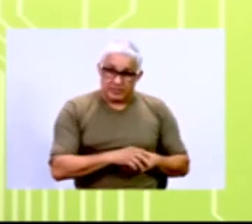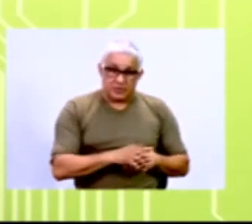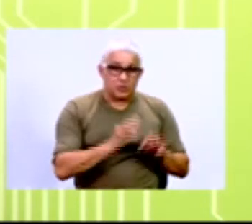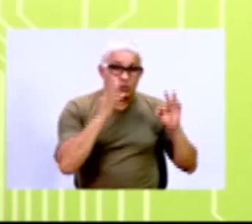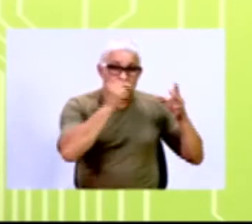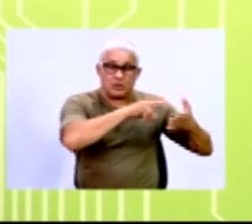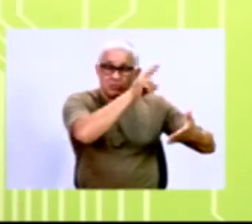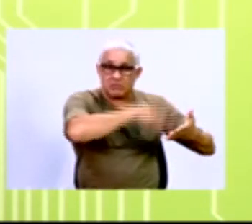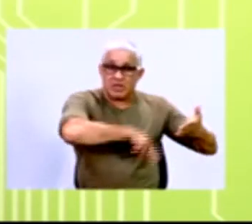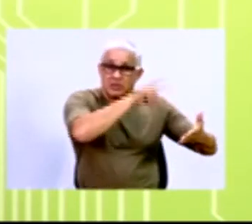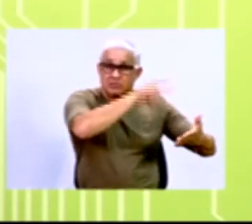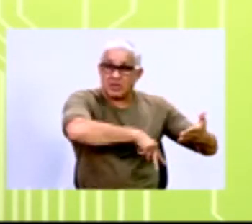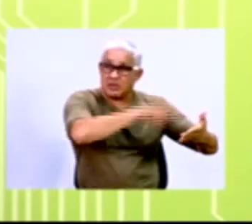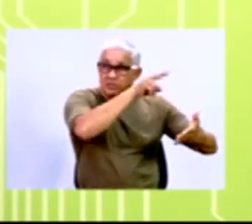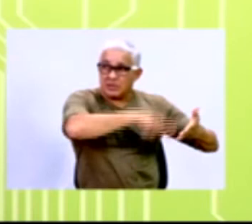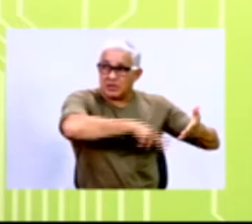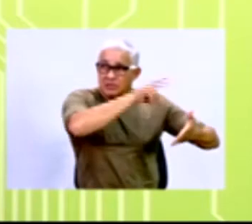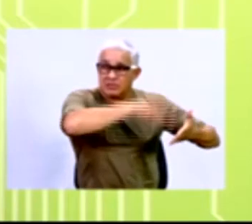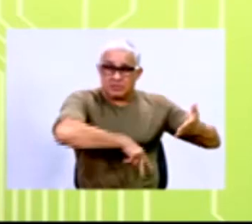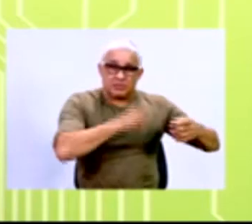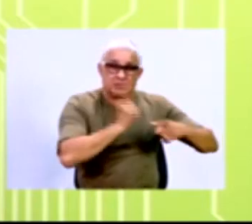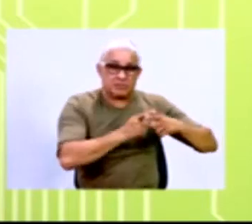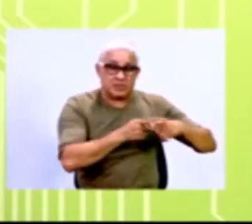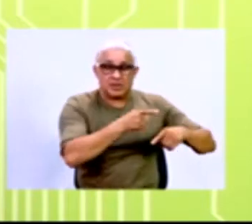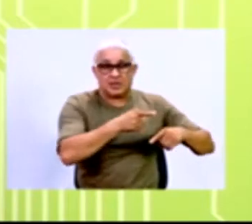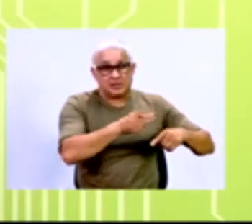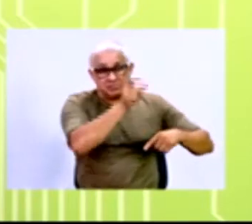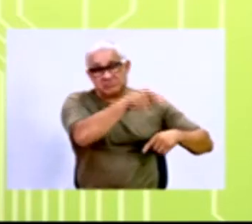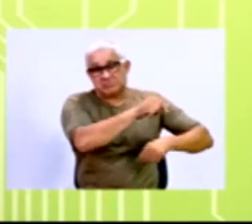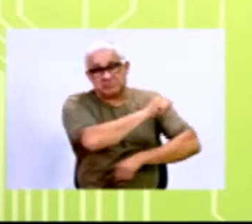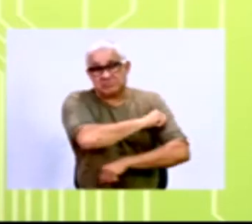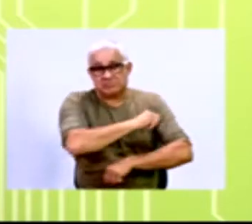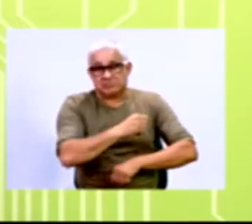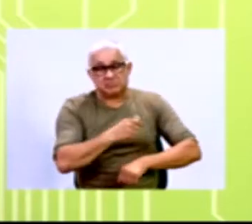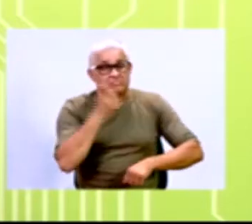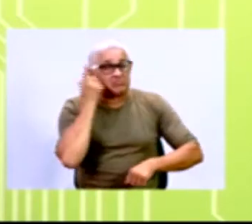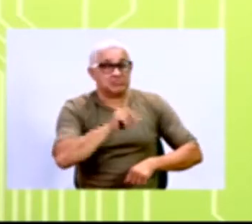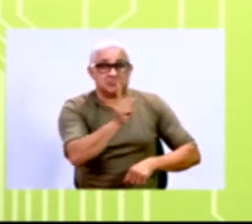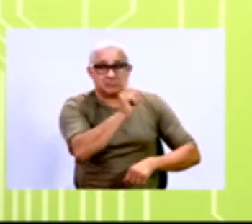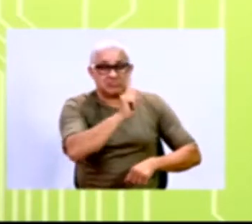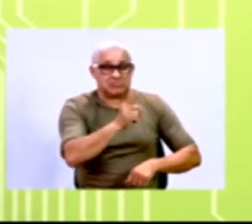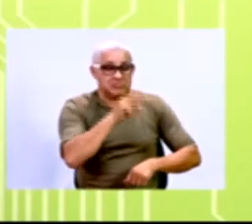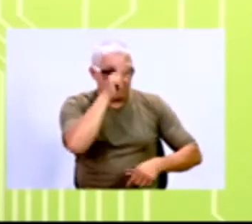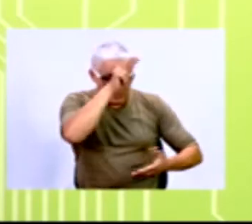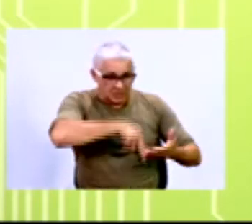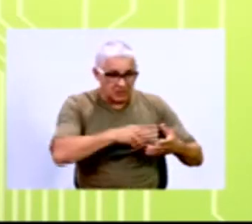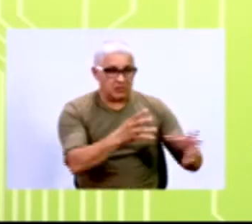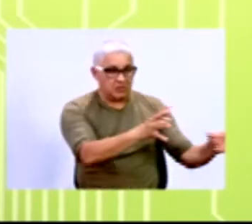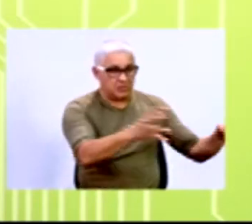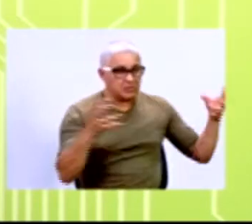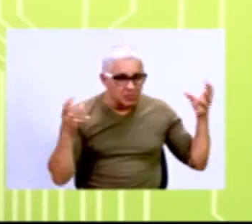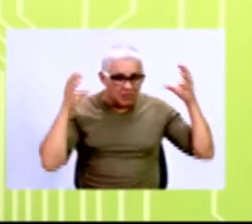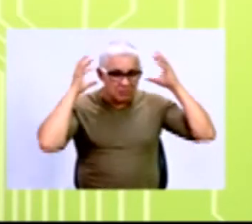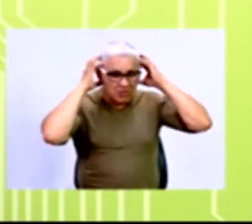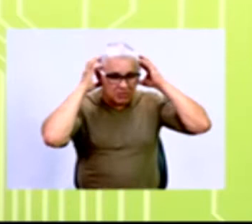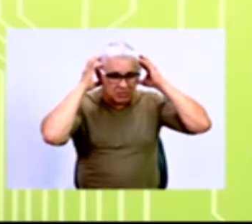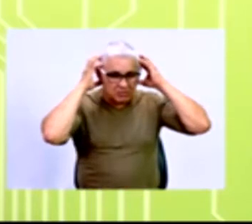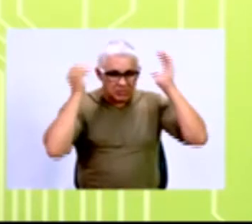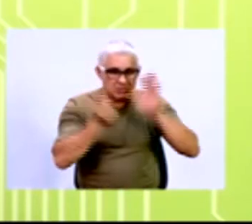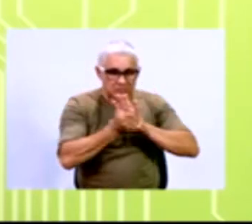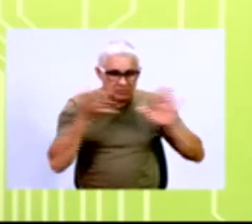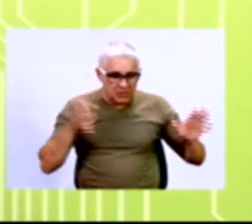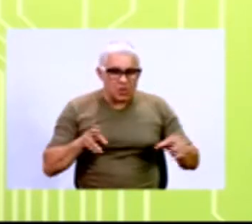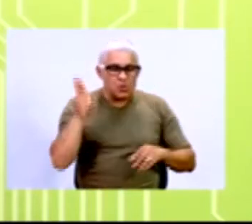tudo, porque ele não conseguia ler, né? Então, ele colocava um fone de ouvido, colocava a aplicação lá e tudo que ele executava